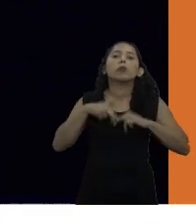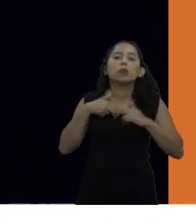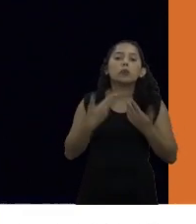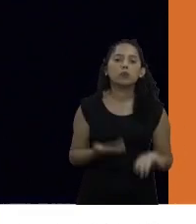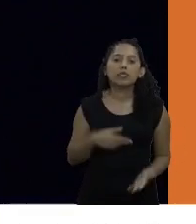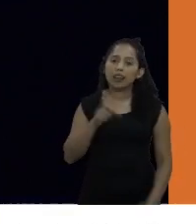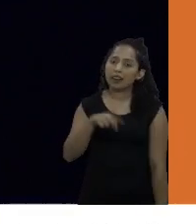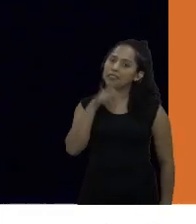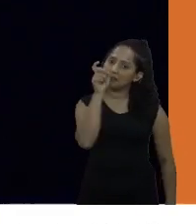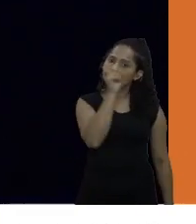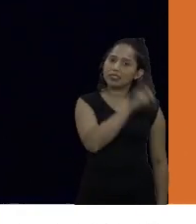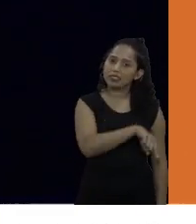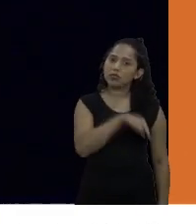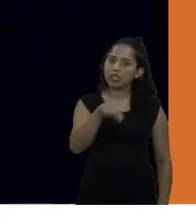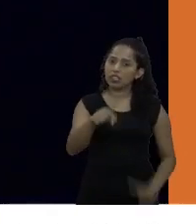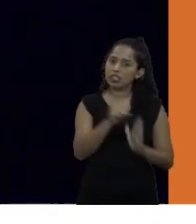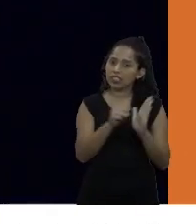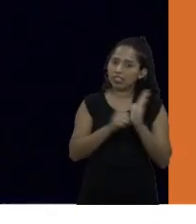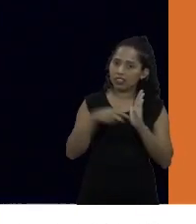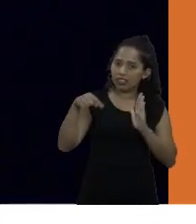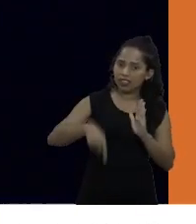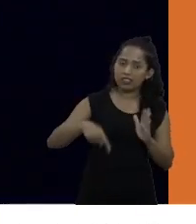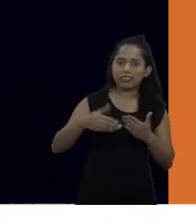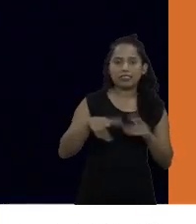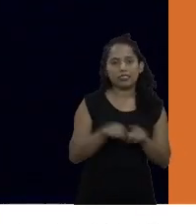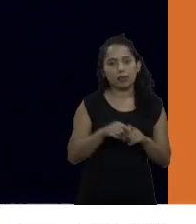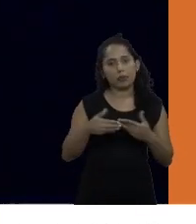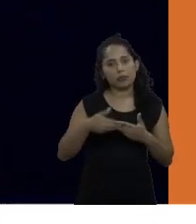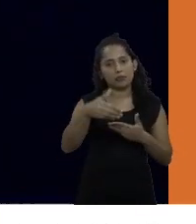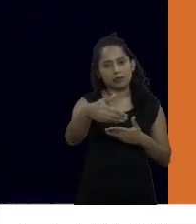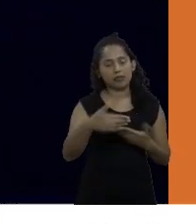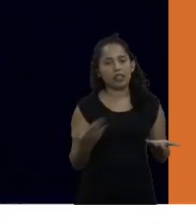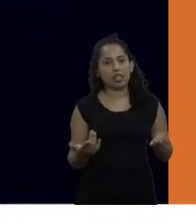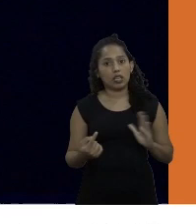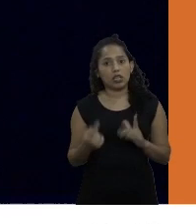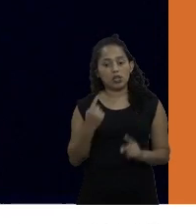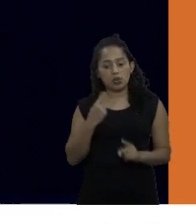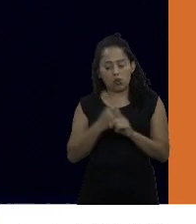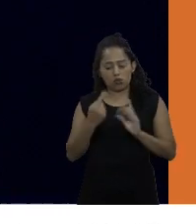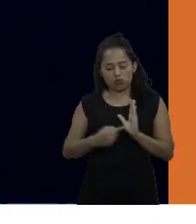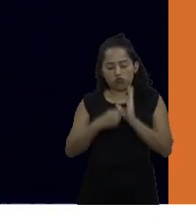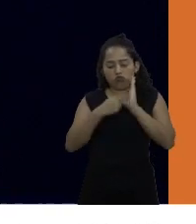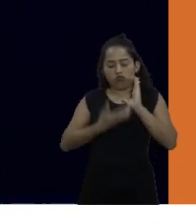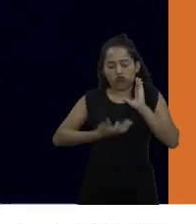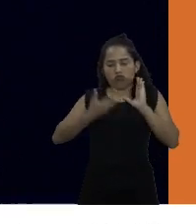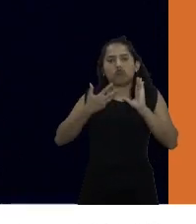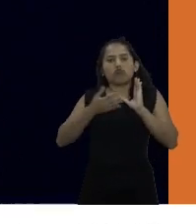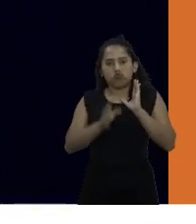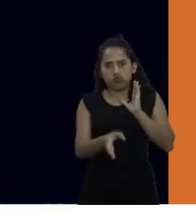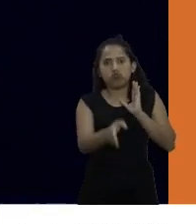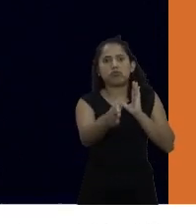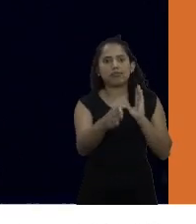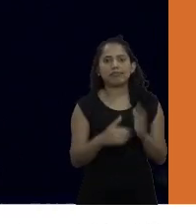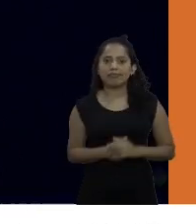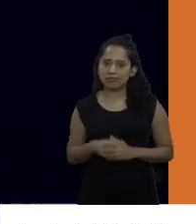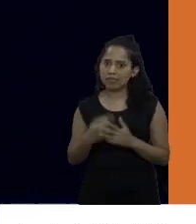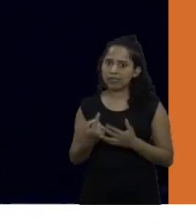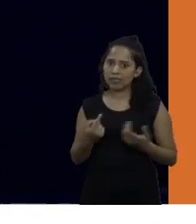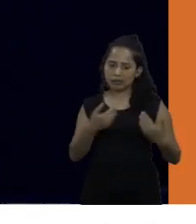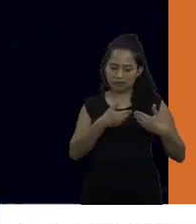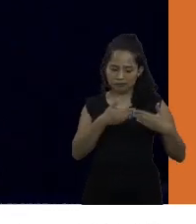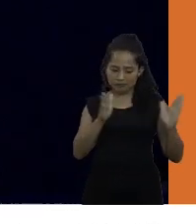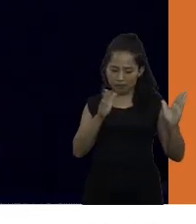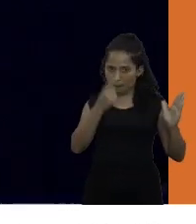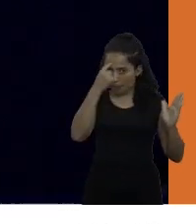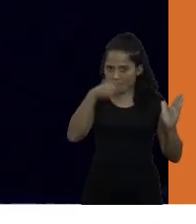essa dificuldade desse século e do próximo século. Encontrar a motivação, né? Encontrar a motivação e vai ser pensar com o coração. E